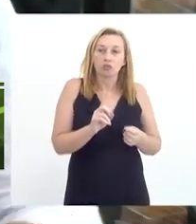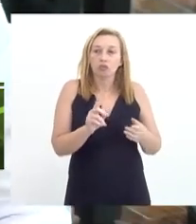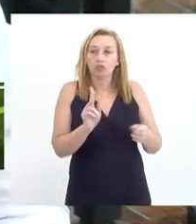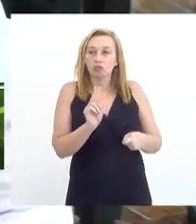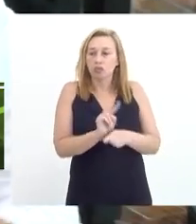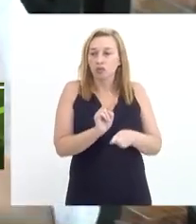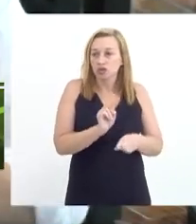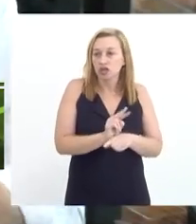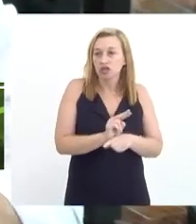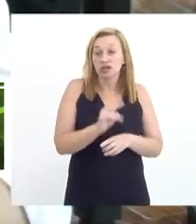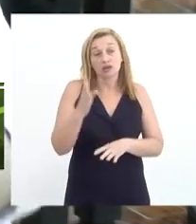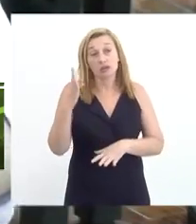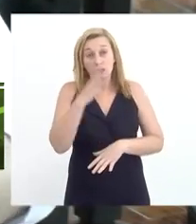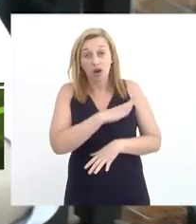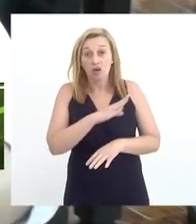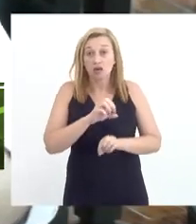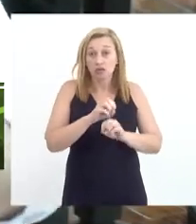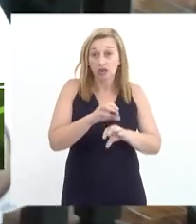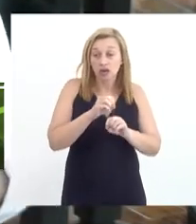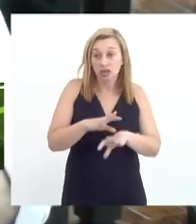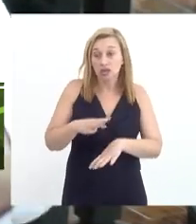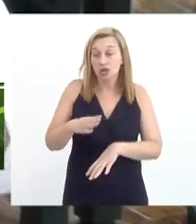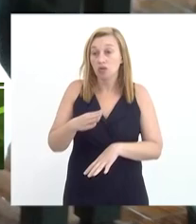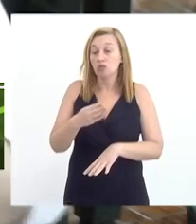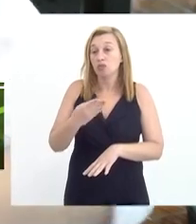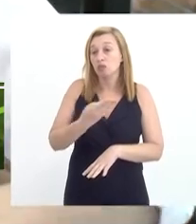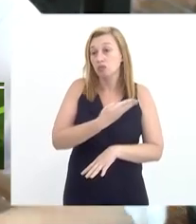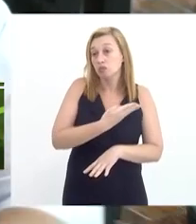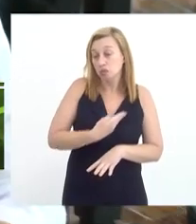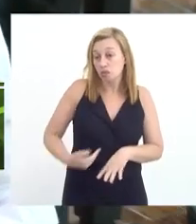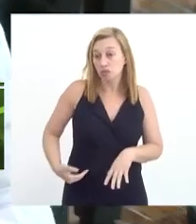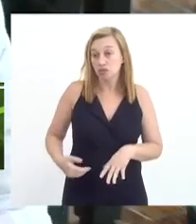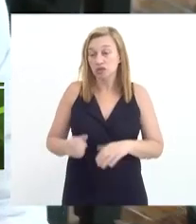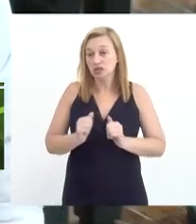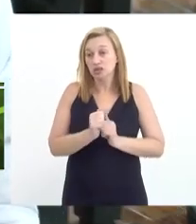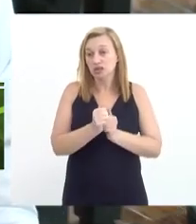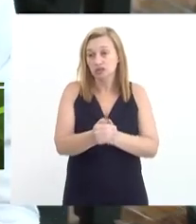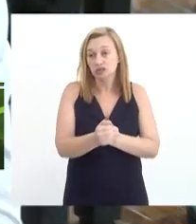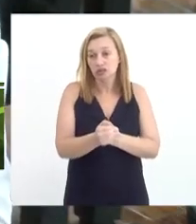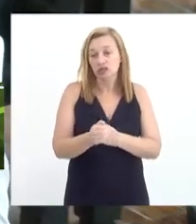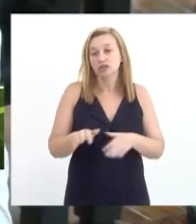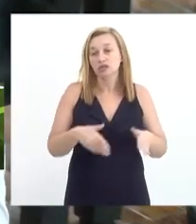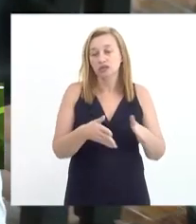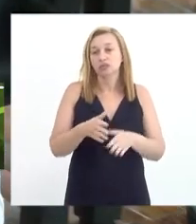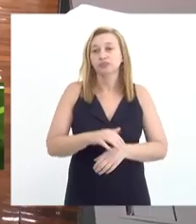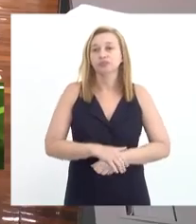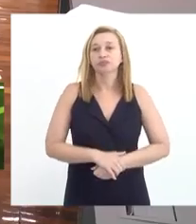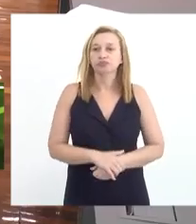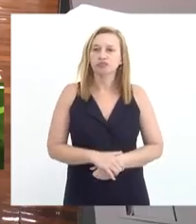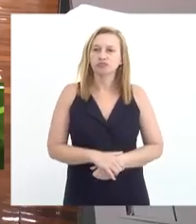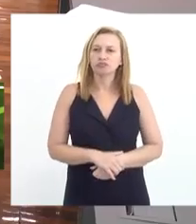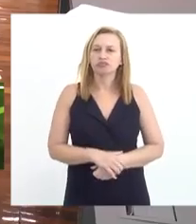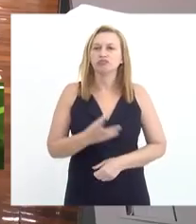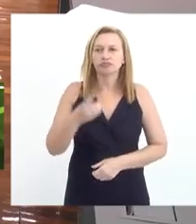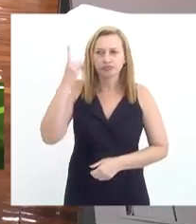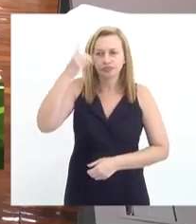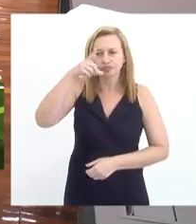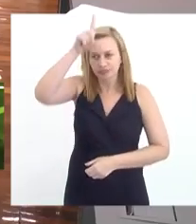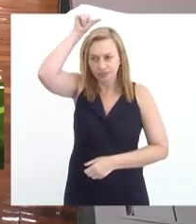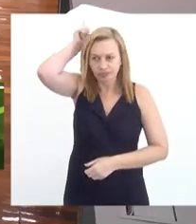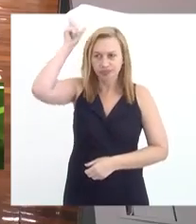Muito mal A educação pública Se formos induzidos Pelo regime A seguir esse caminho Deputado Luiz Paulo Por favor